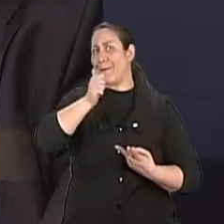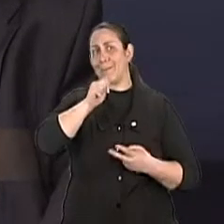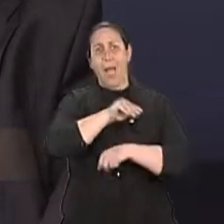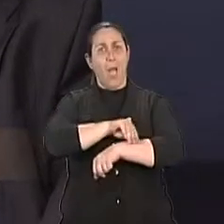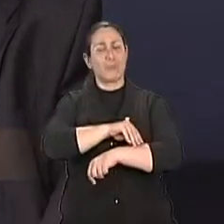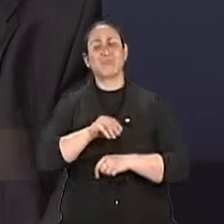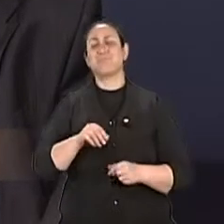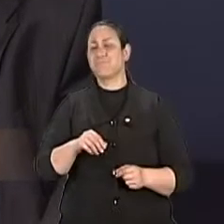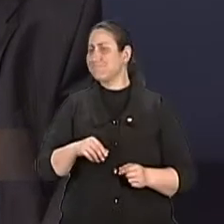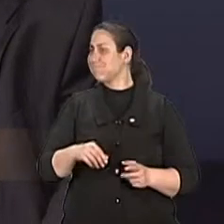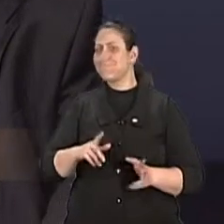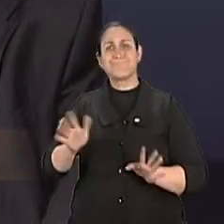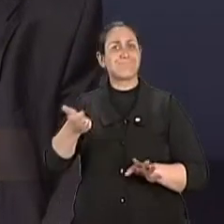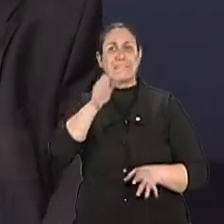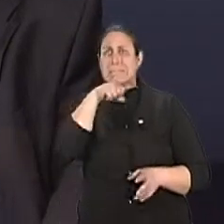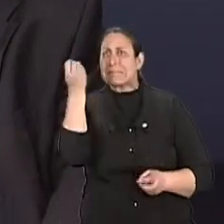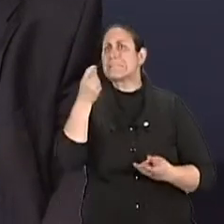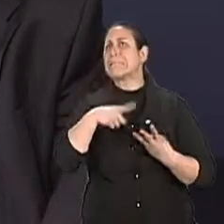muito importante, que sempre que a gente consegue